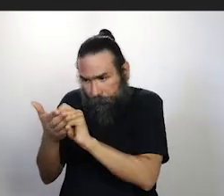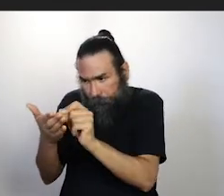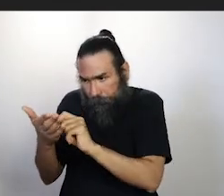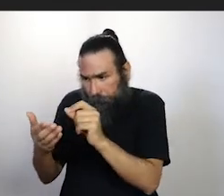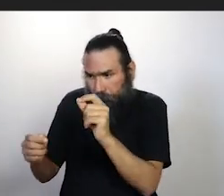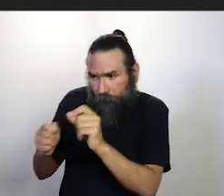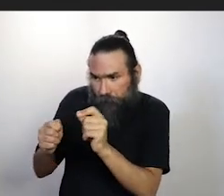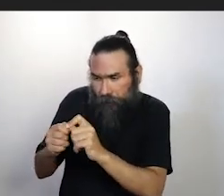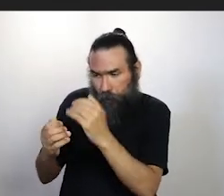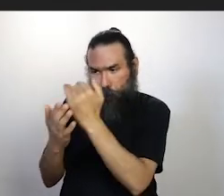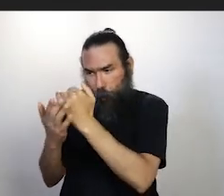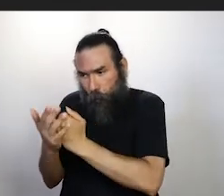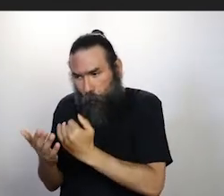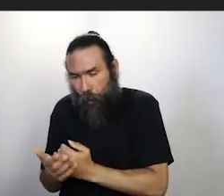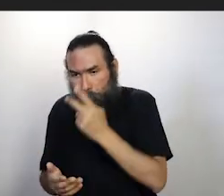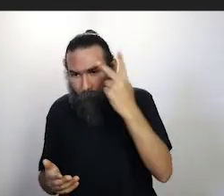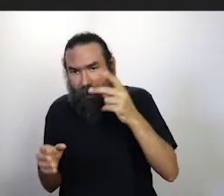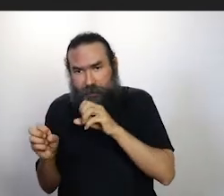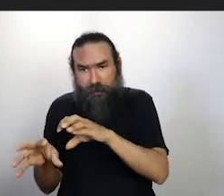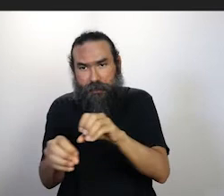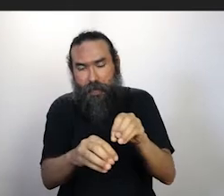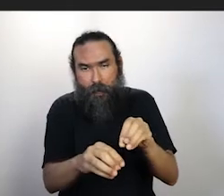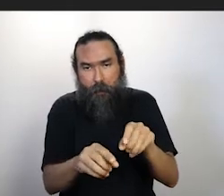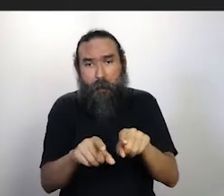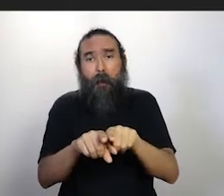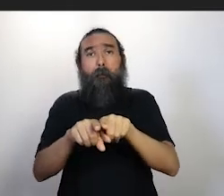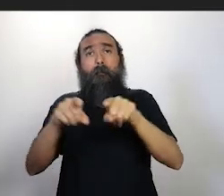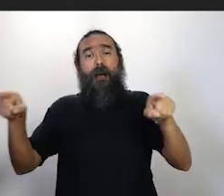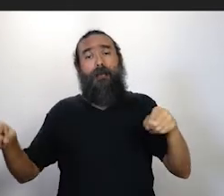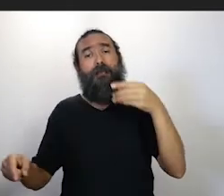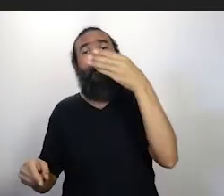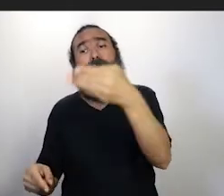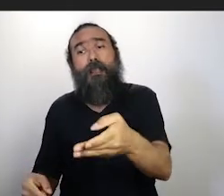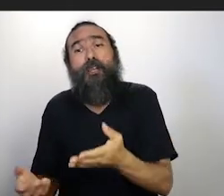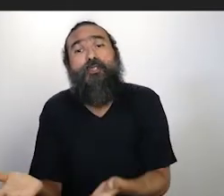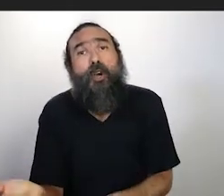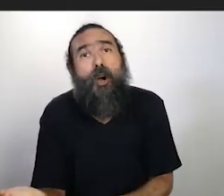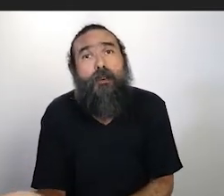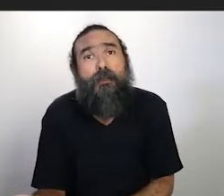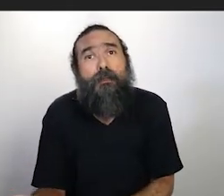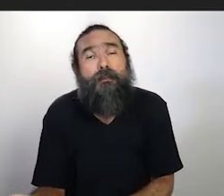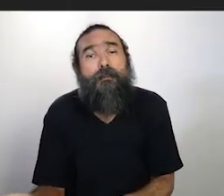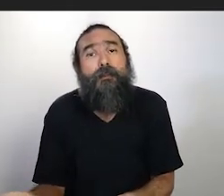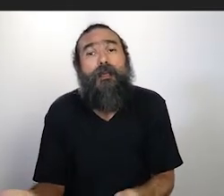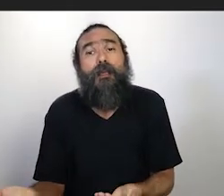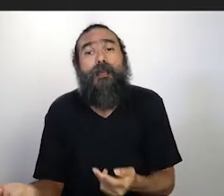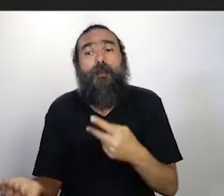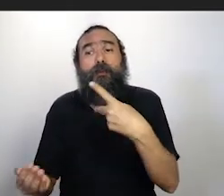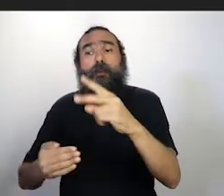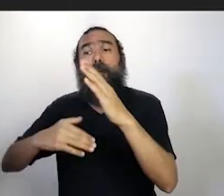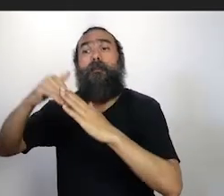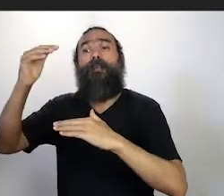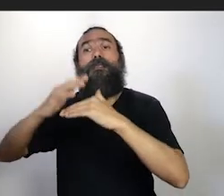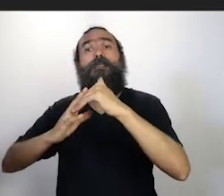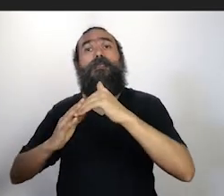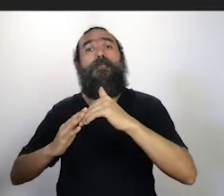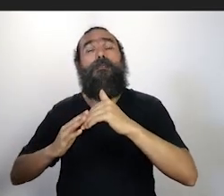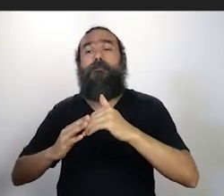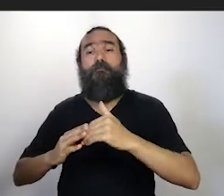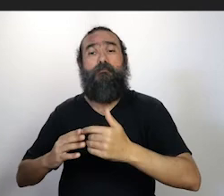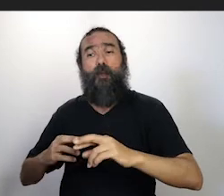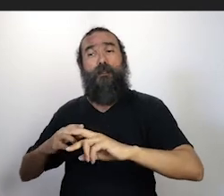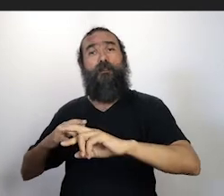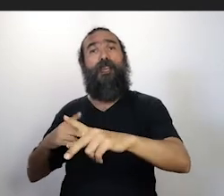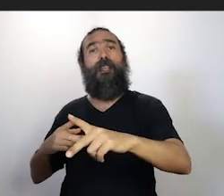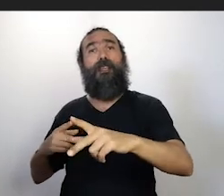tem que se perguntar como que esse jovem está acessando, né? Quais são as ferramentas que ele tem para esse acesso? No processo da pandemia,